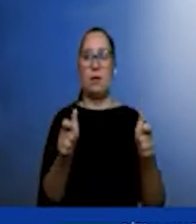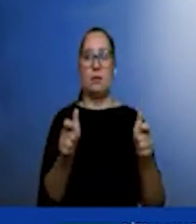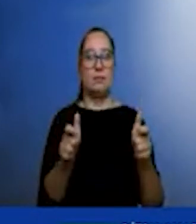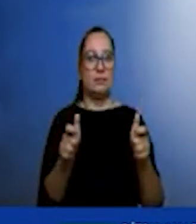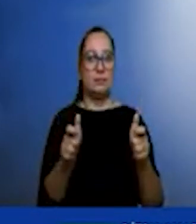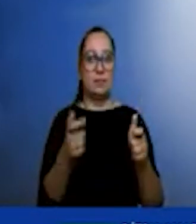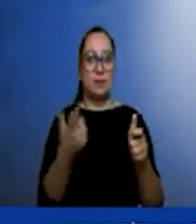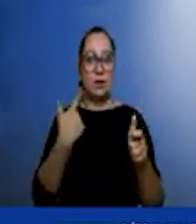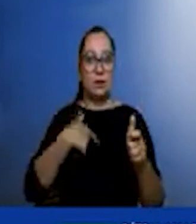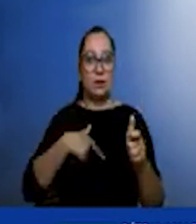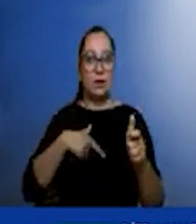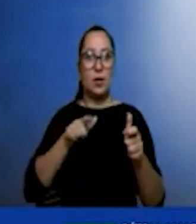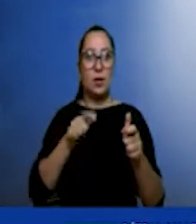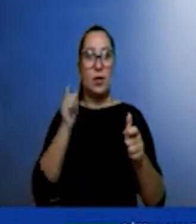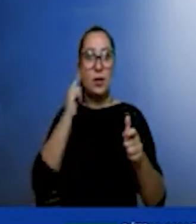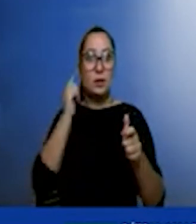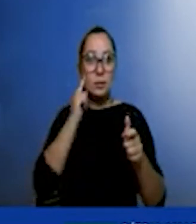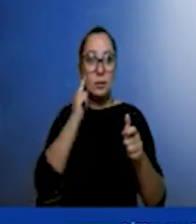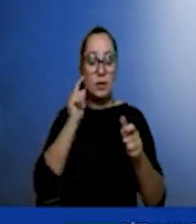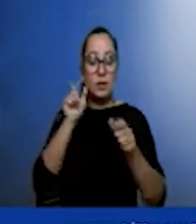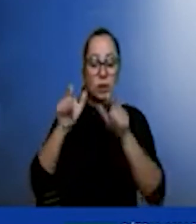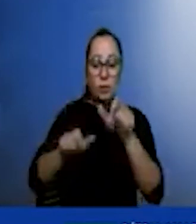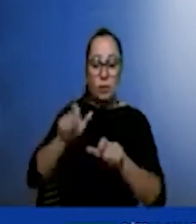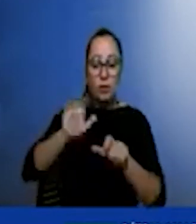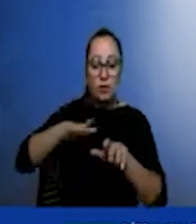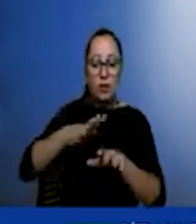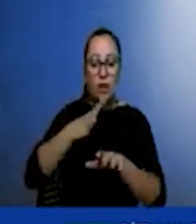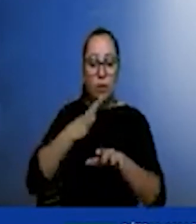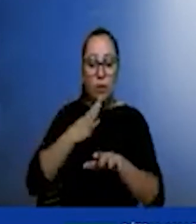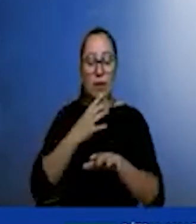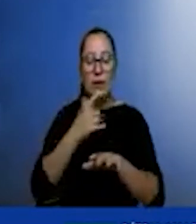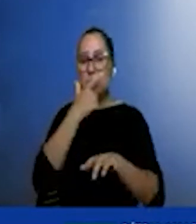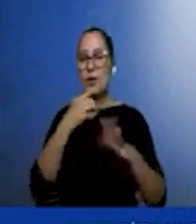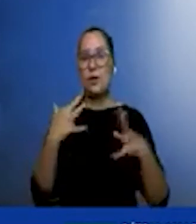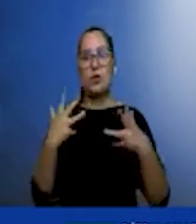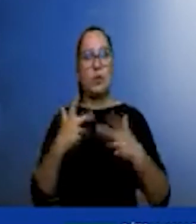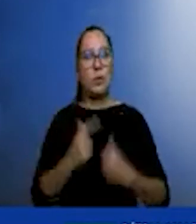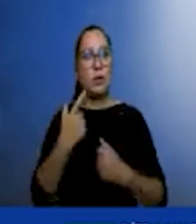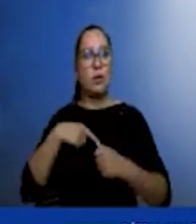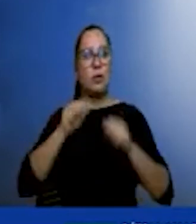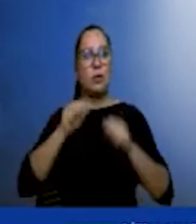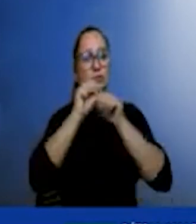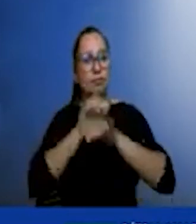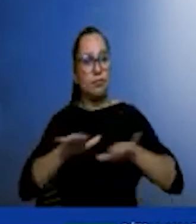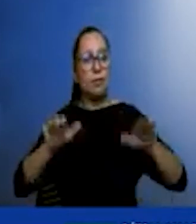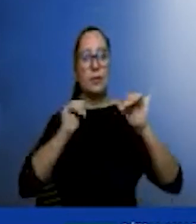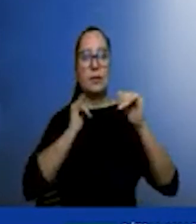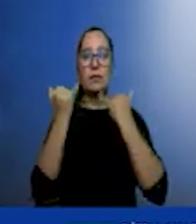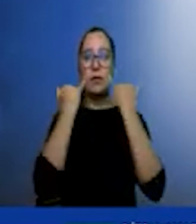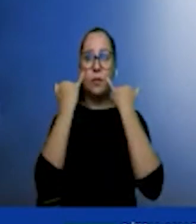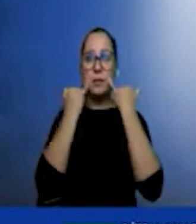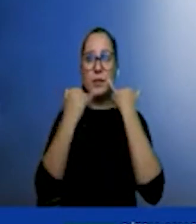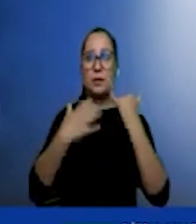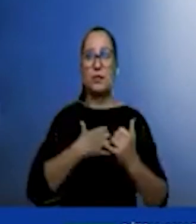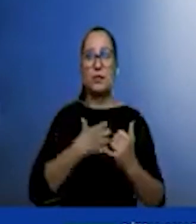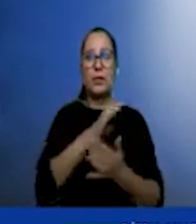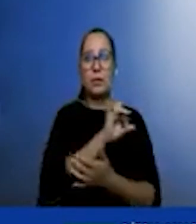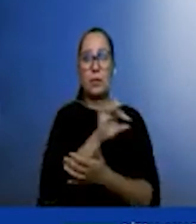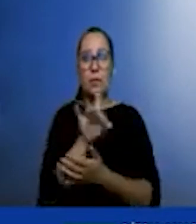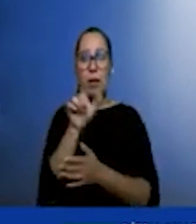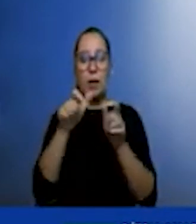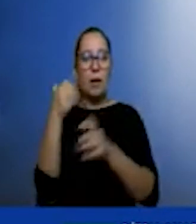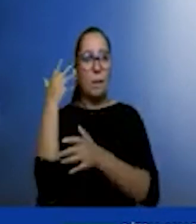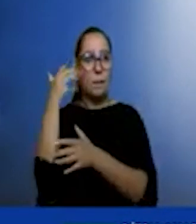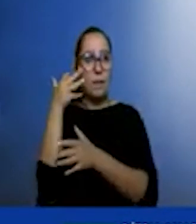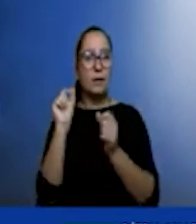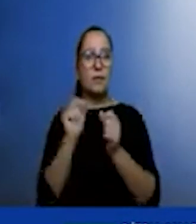para convertido, né? E seria incrível se a gente pudesse encontrar uma forma de que cada um desses painéis fosse feito